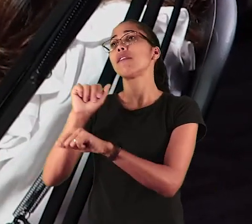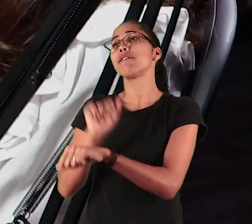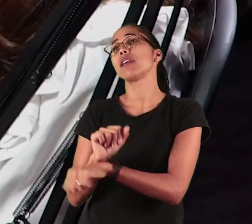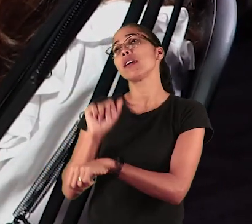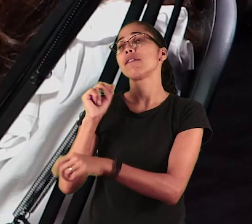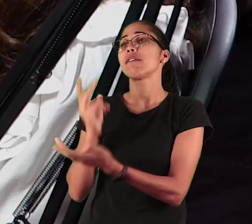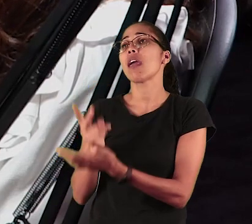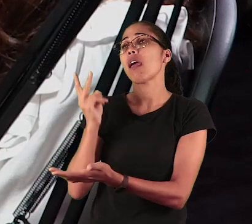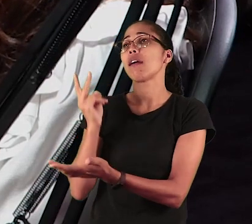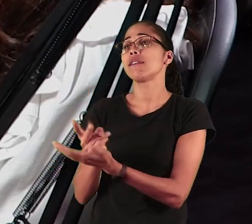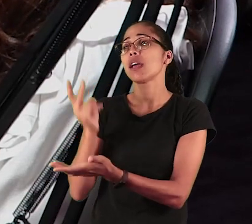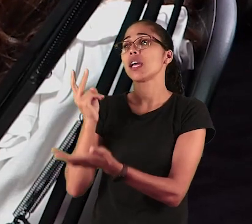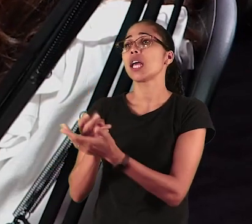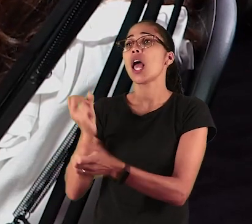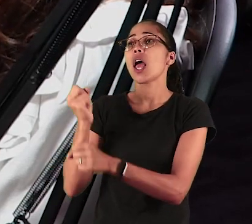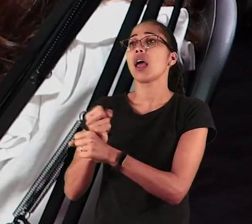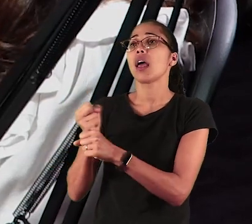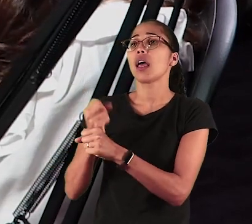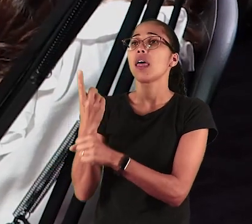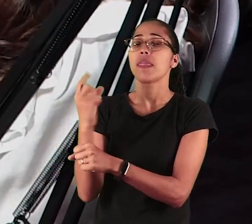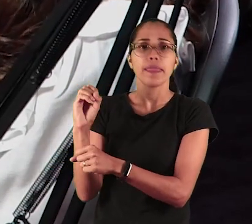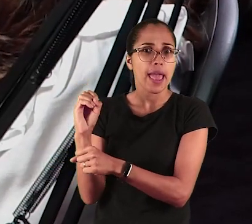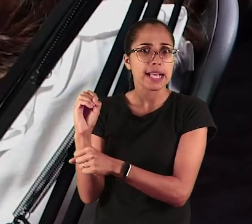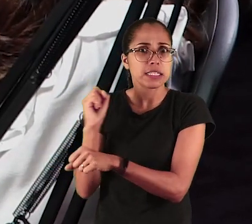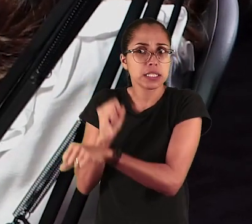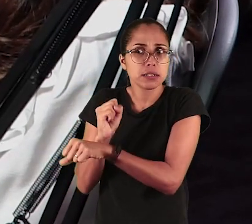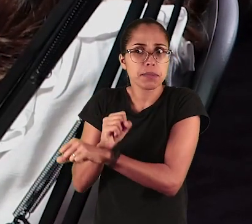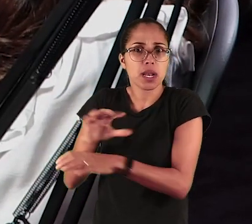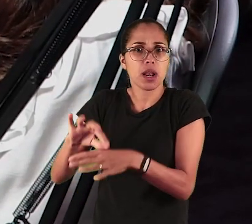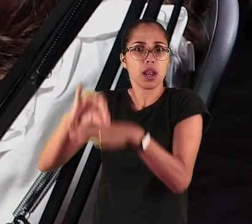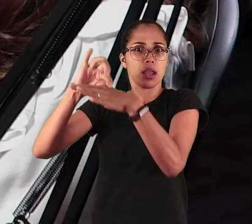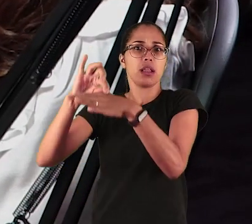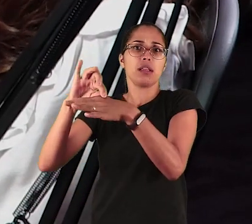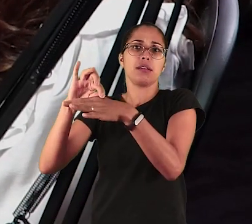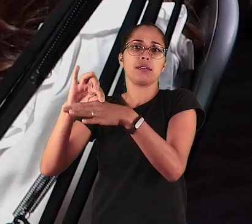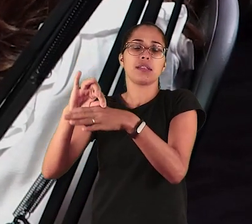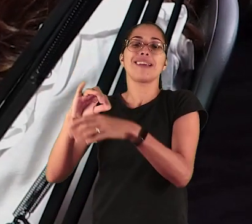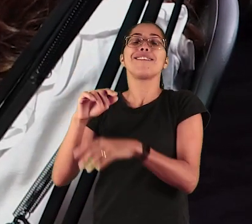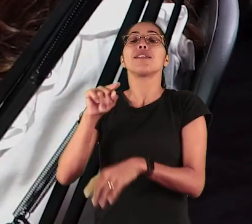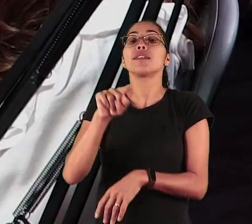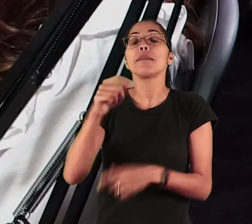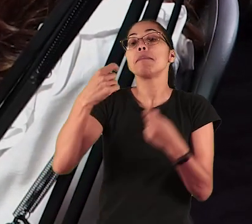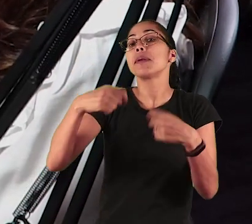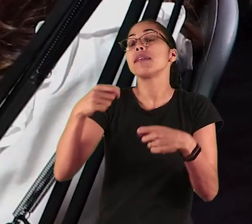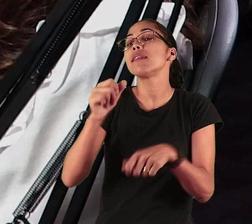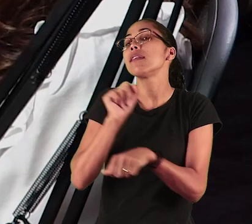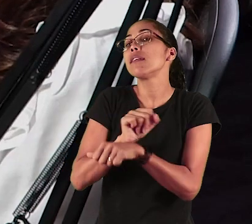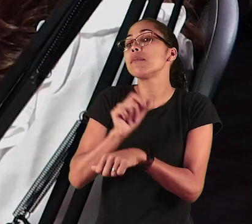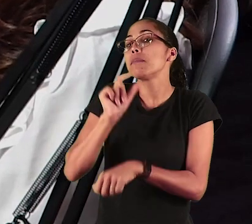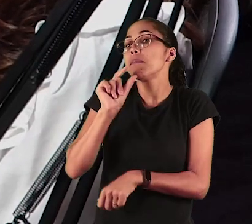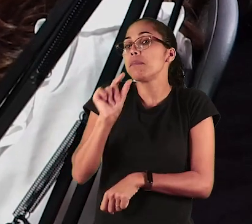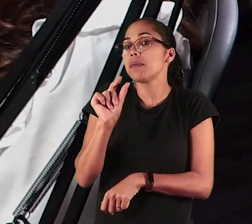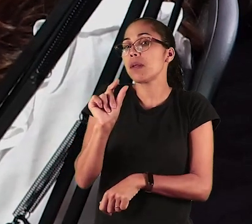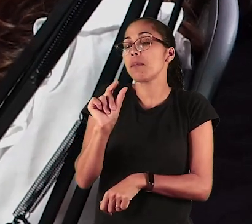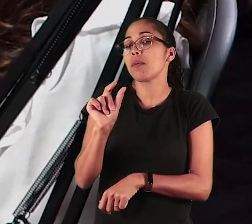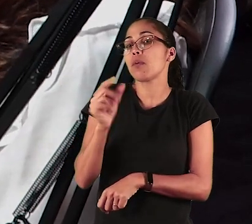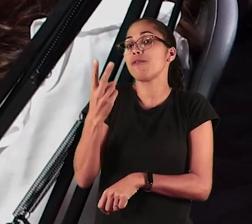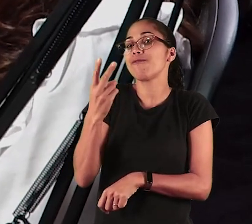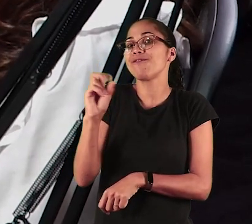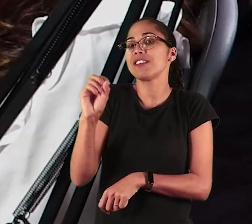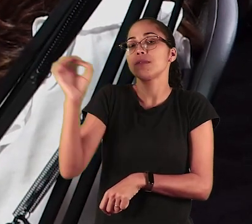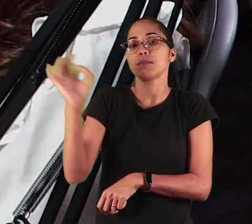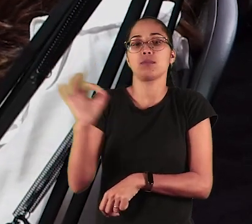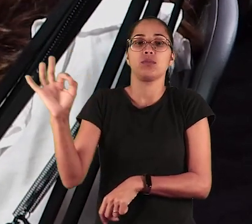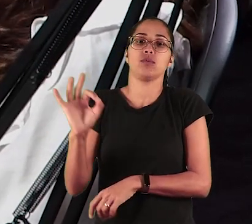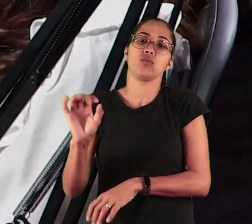ali esperando aquele reconhecimento de 10 anos né eu falo que a expectativa tem que estar lá nos 20%. se 20% saiu de